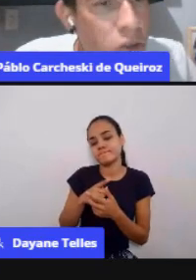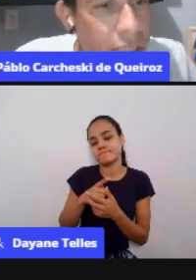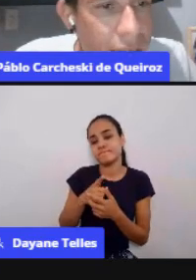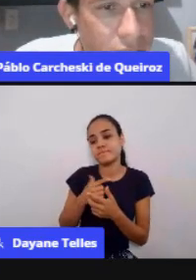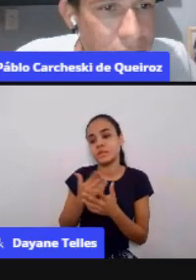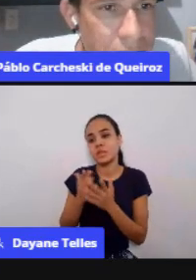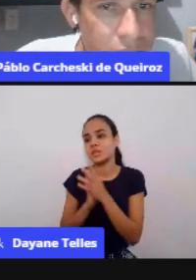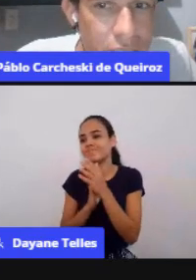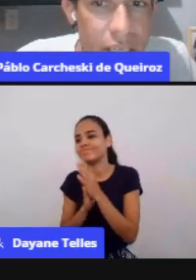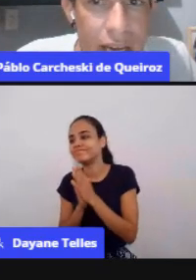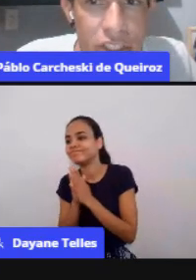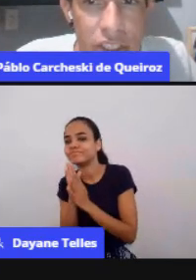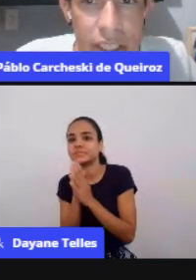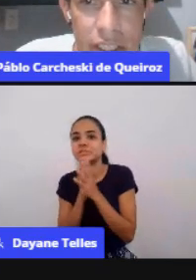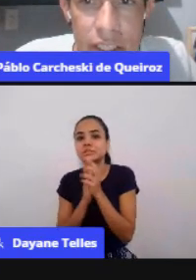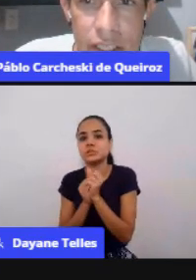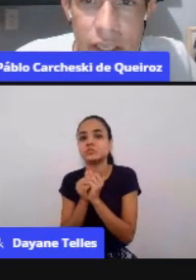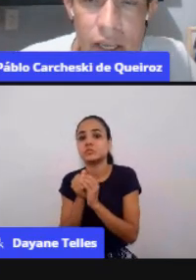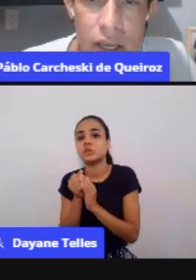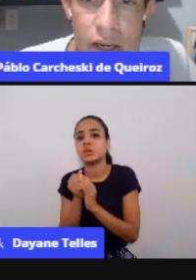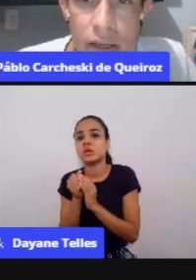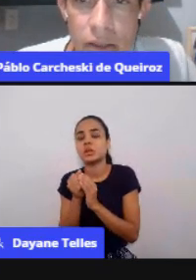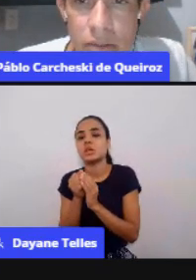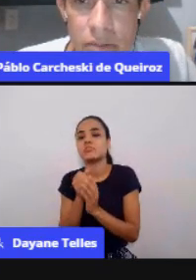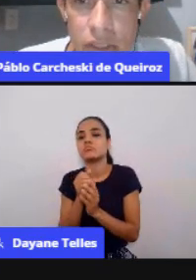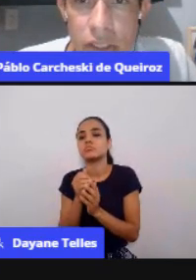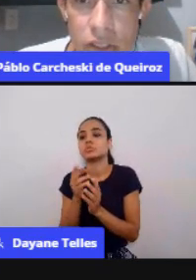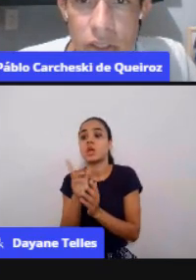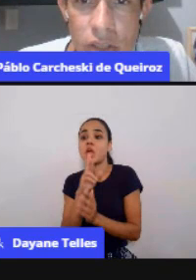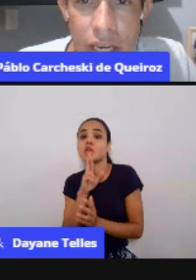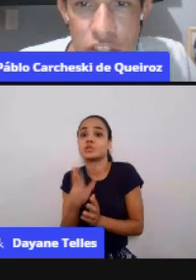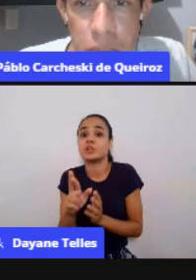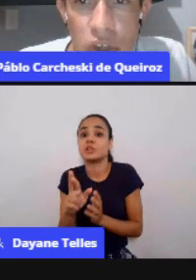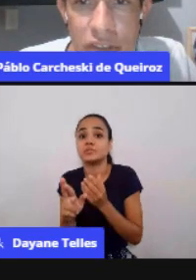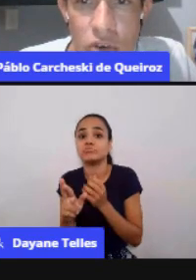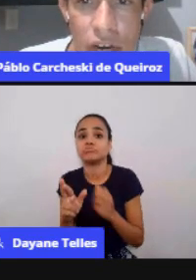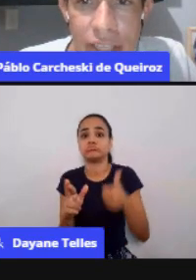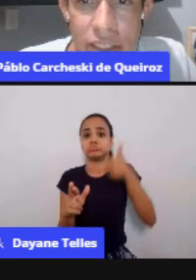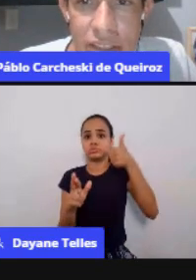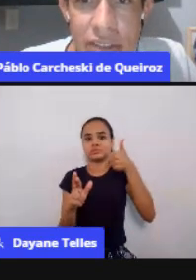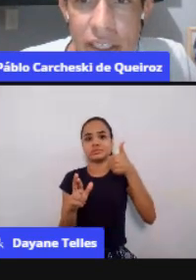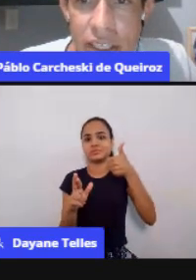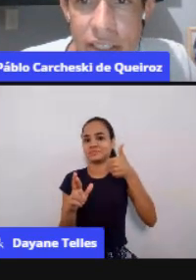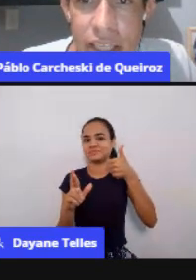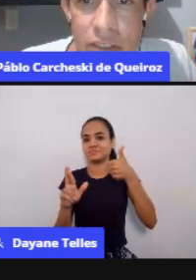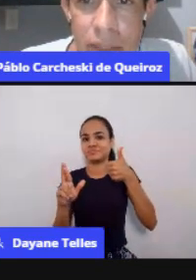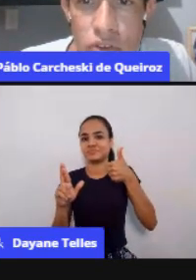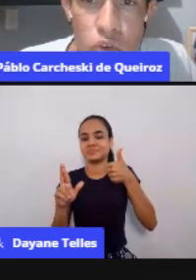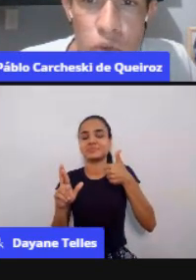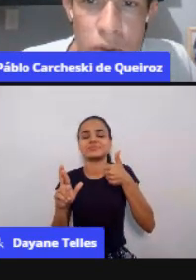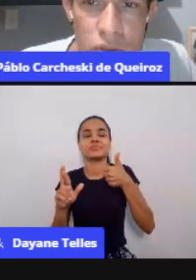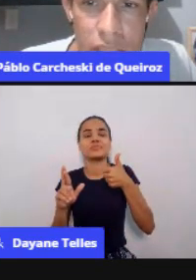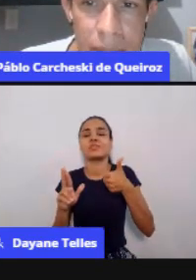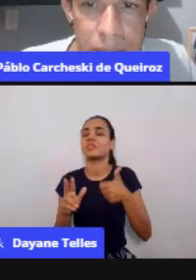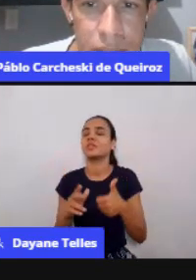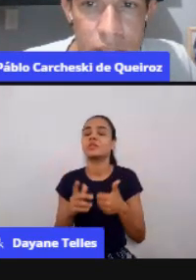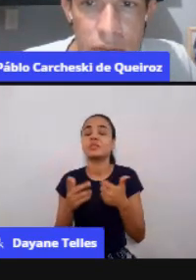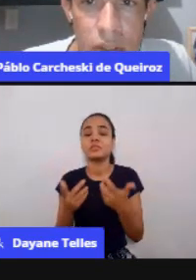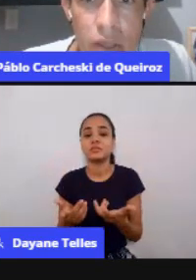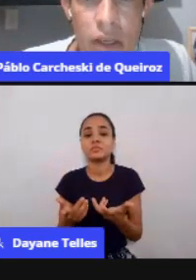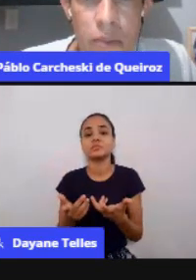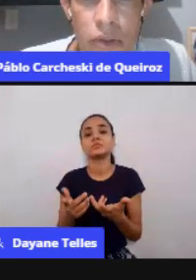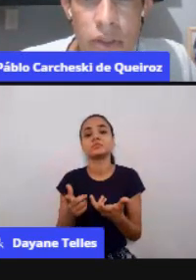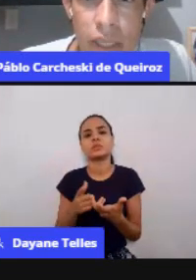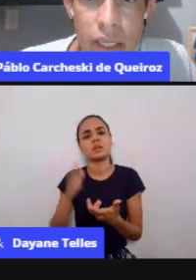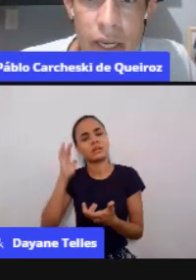deve ter contado, e acha, né, que a resposta correta aqui seria 10 metros cúbicos, né?